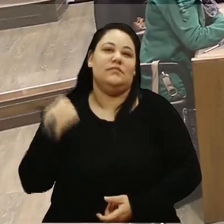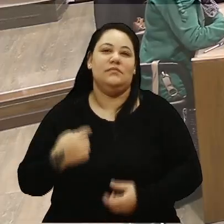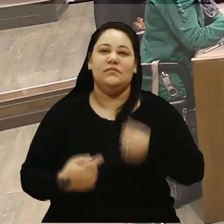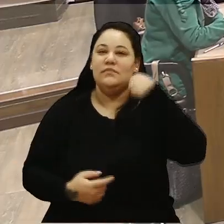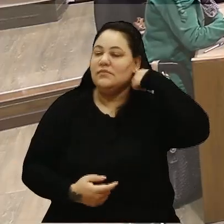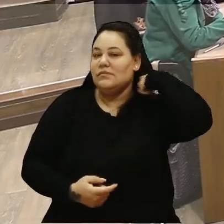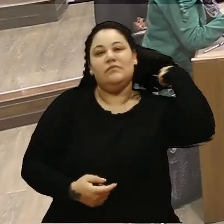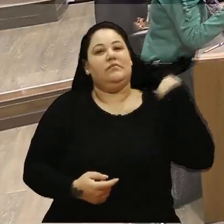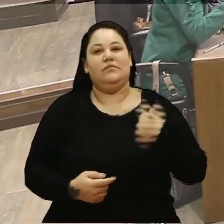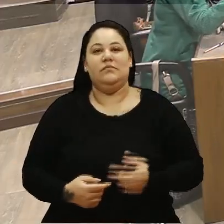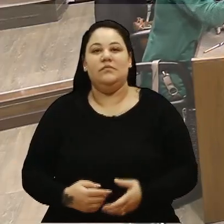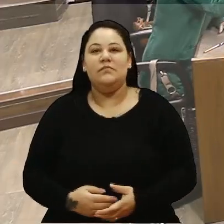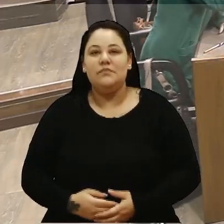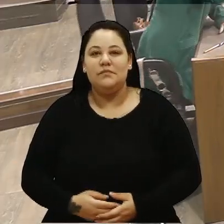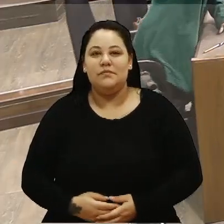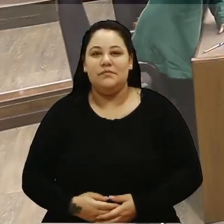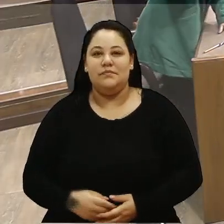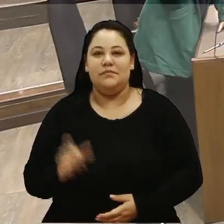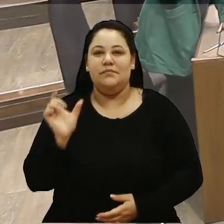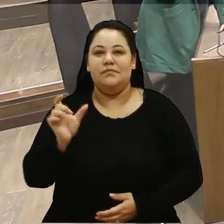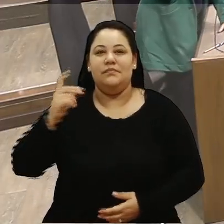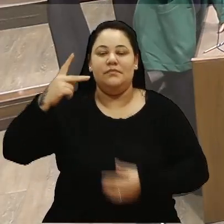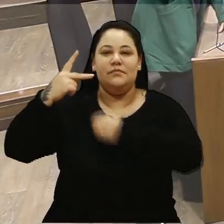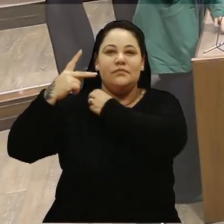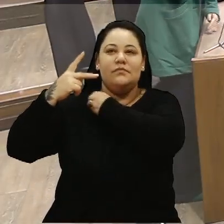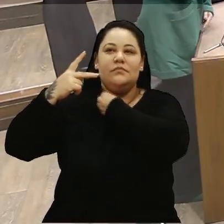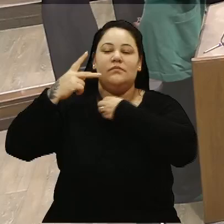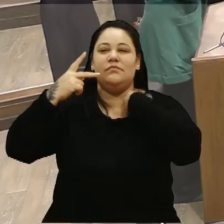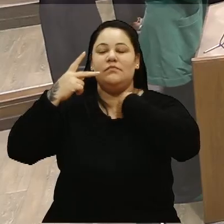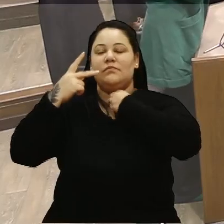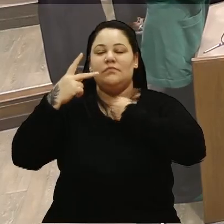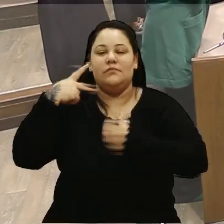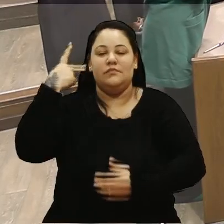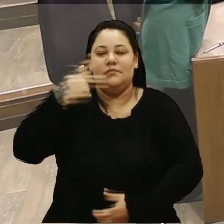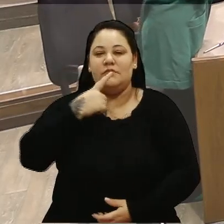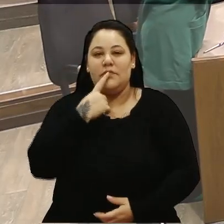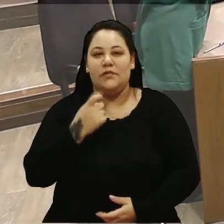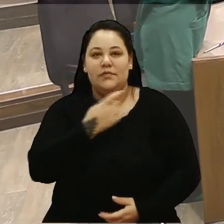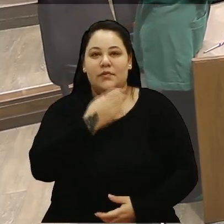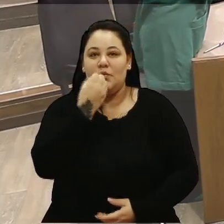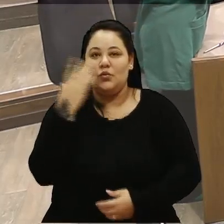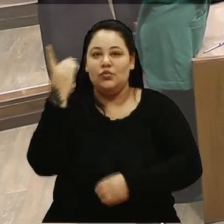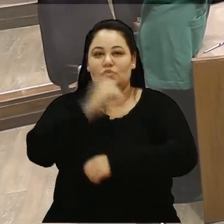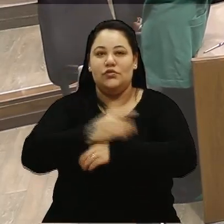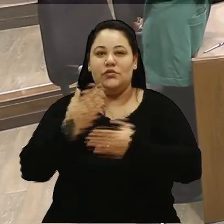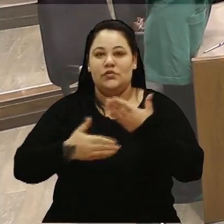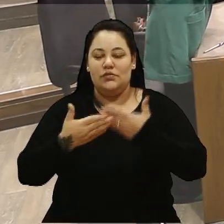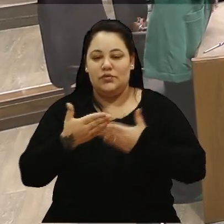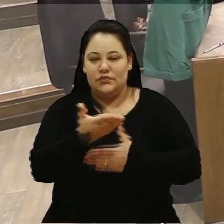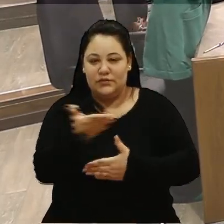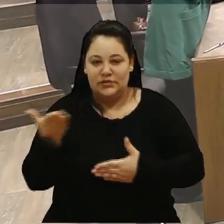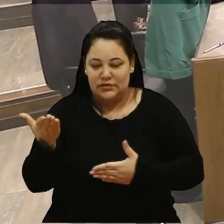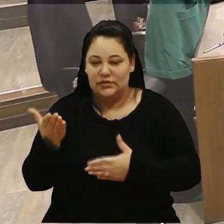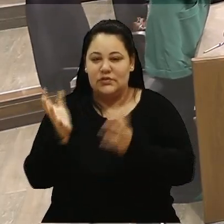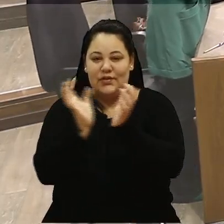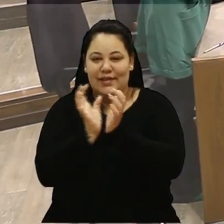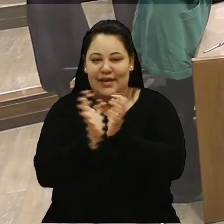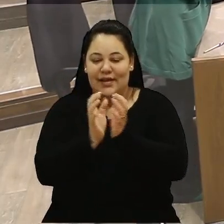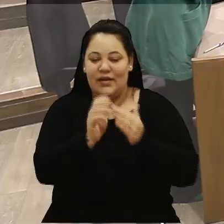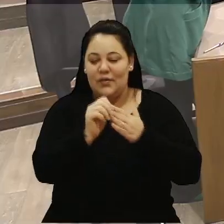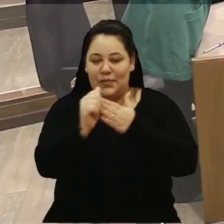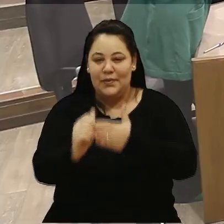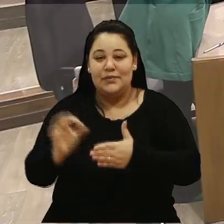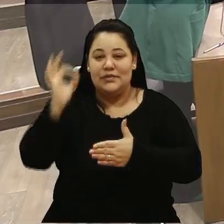Com a palavra, a vereadora Rose Frigerio. Bom dia, colegas, bom dia a quem nos acompanha, presencial, em casa,